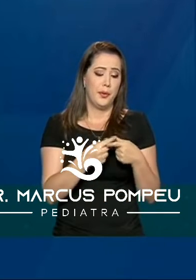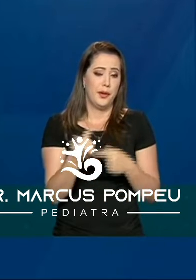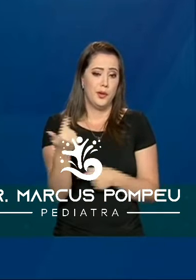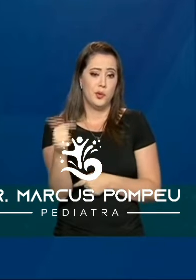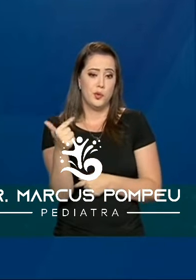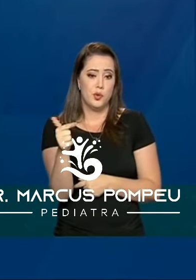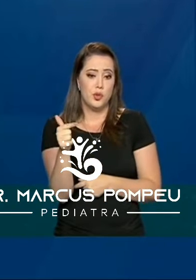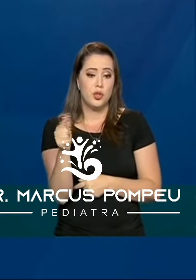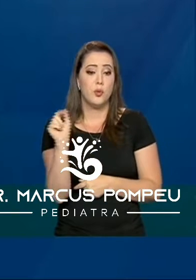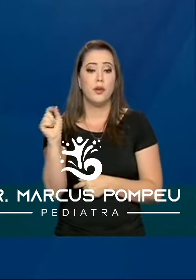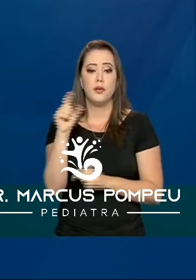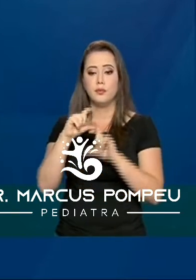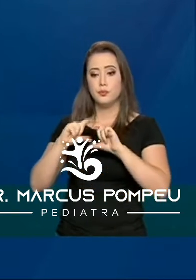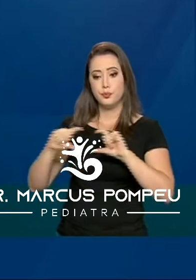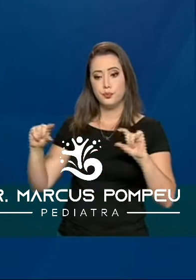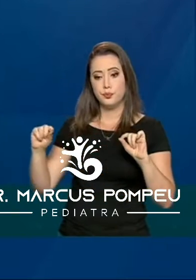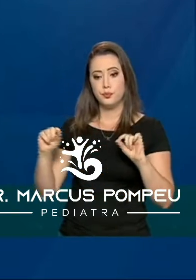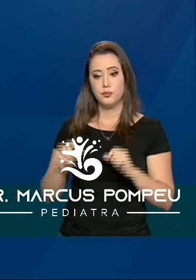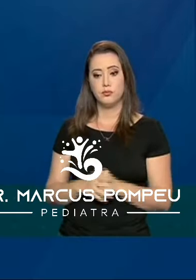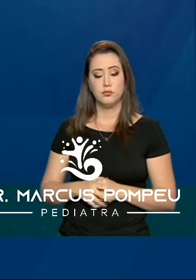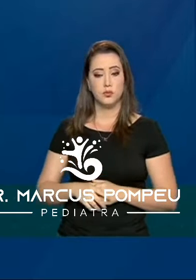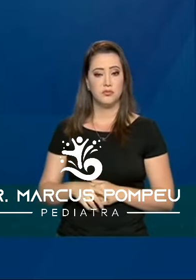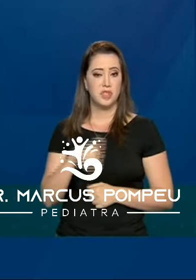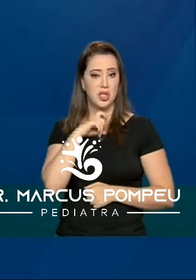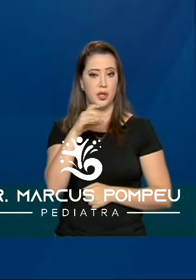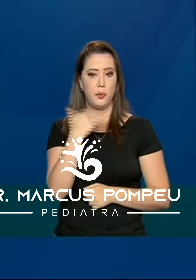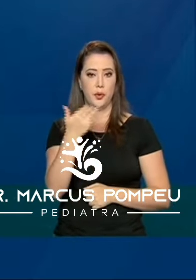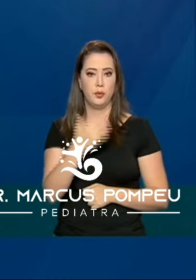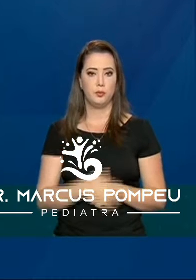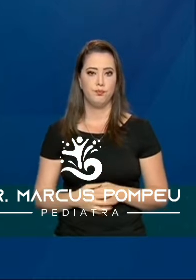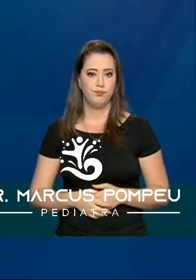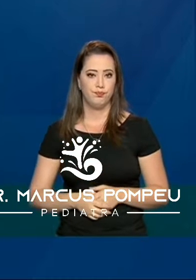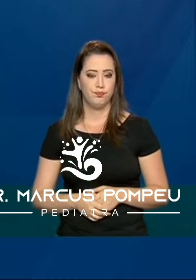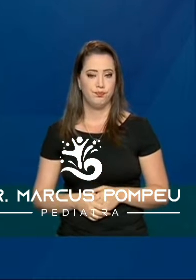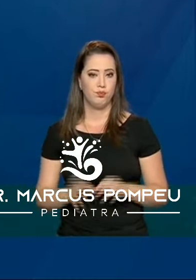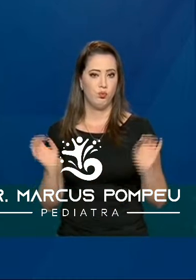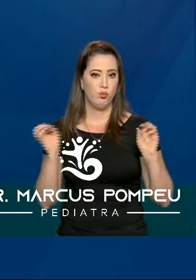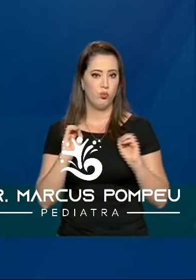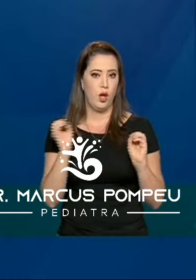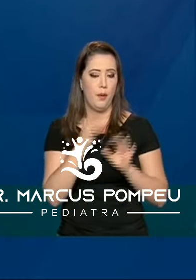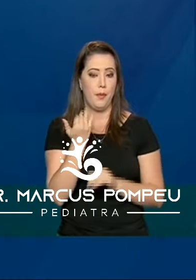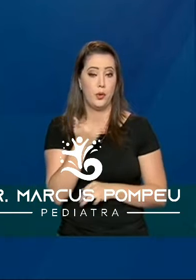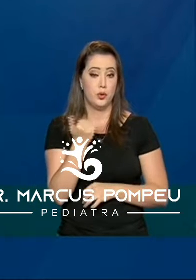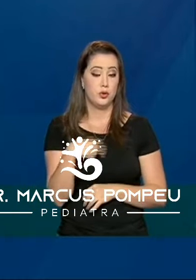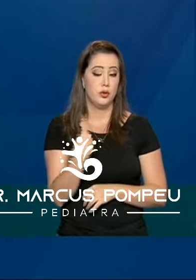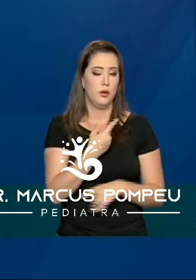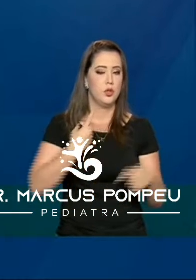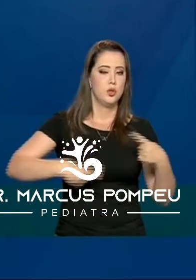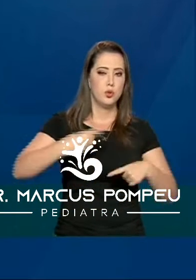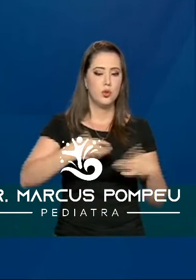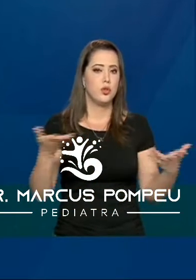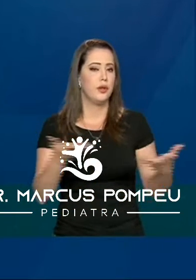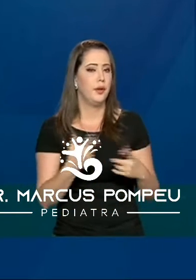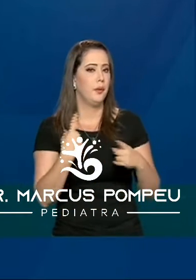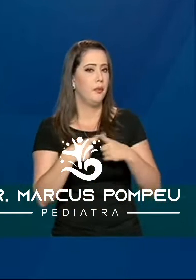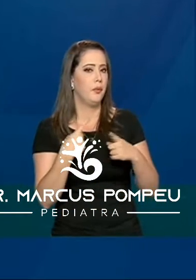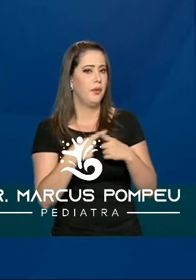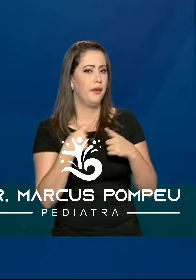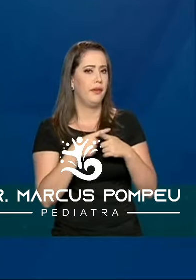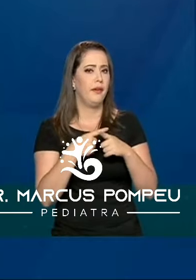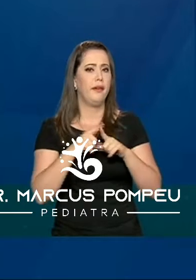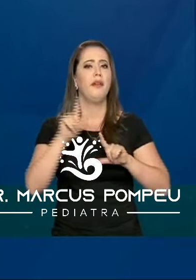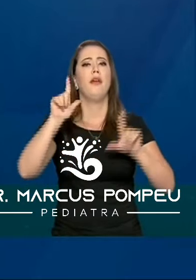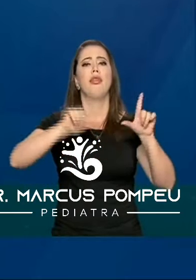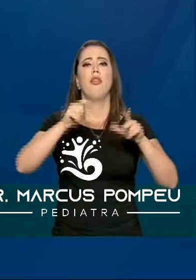tinha, olha o final, ausência de casos. Então, o que nós estamos discutindo aqui? Por que as mídias dão números